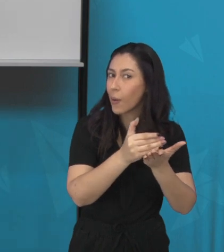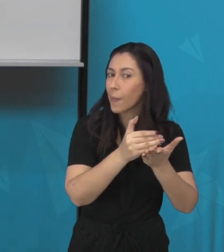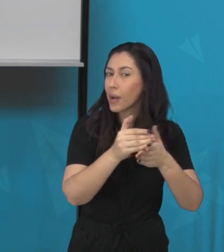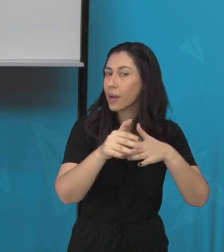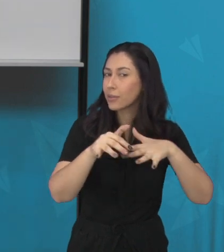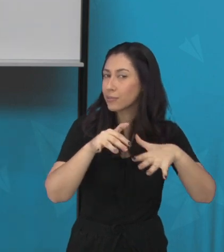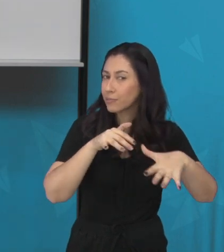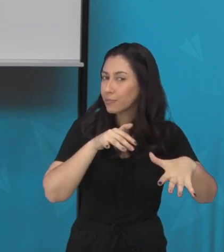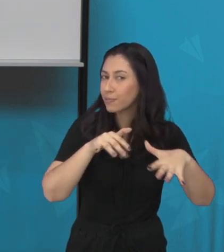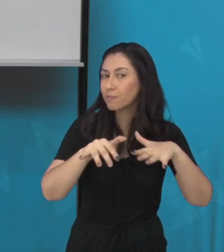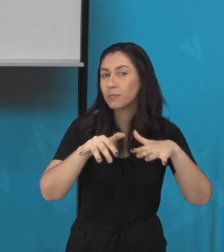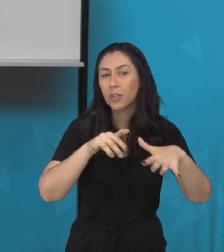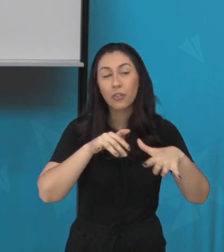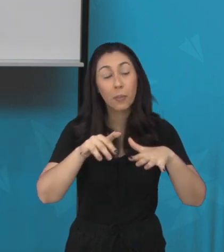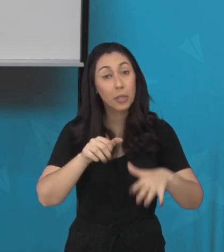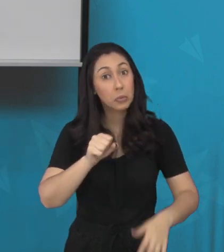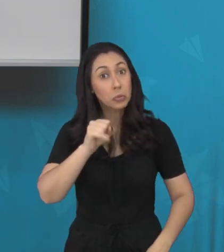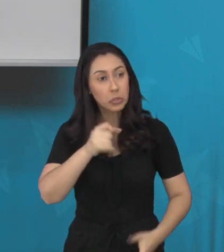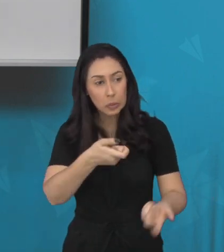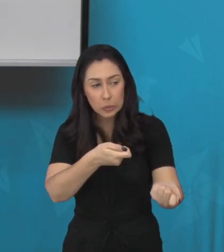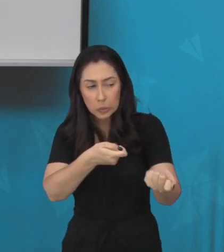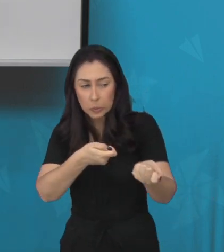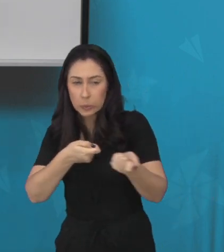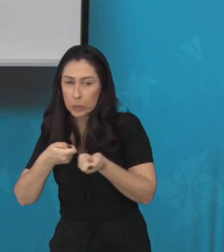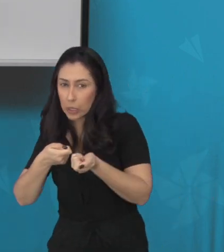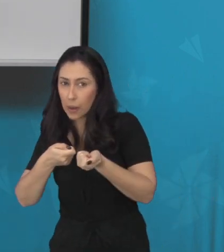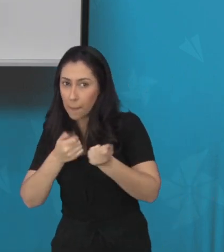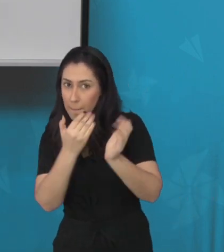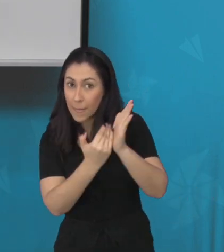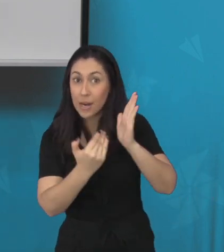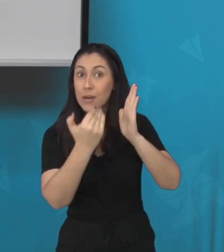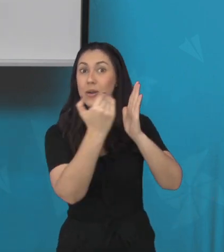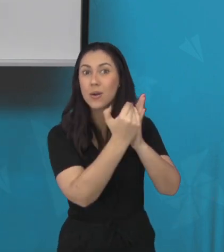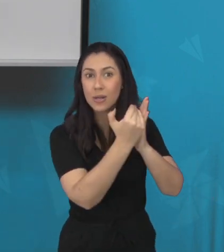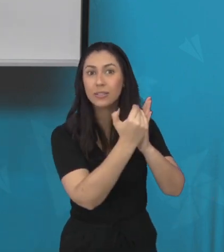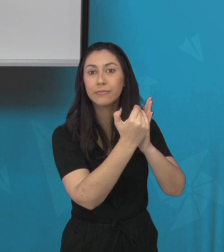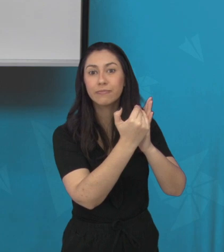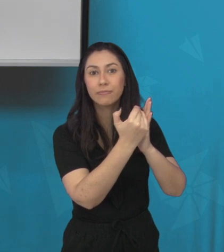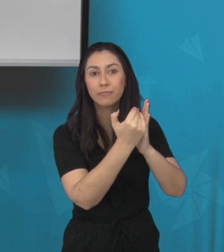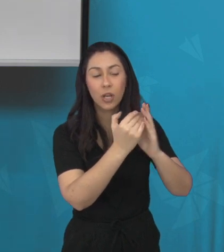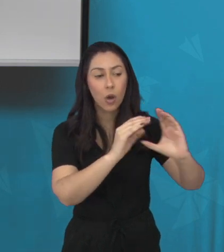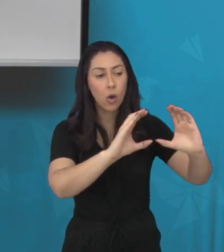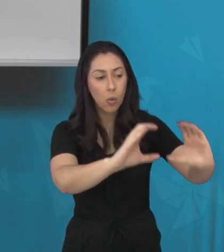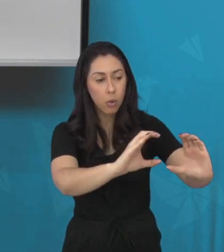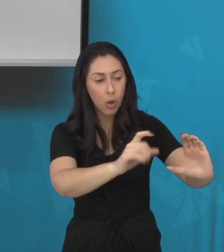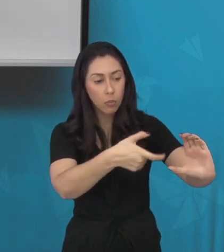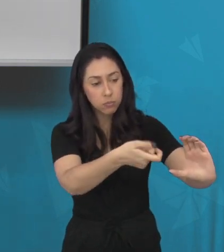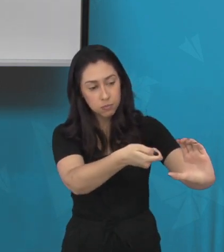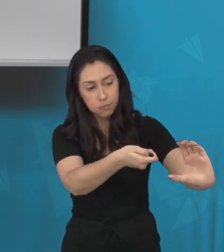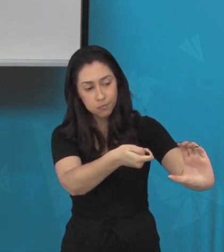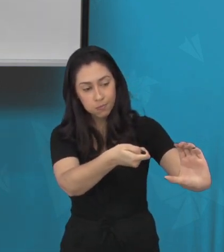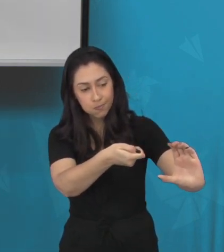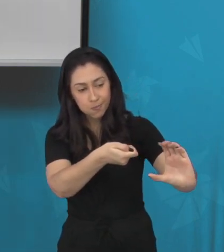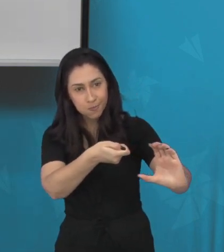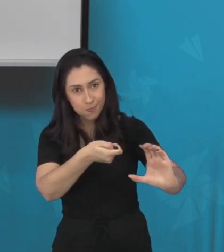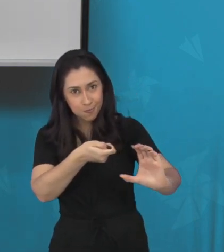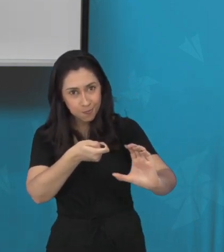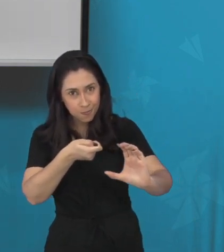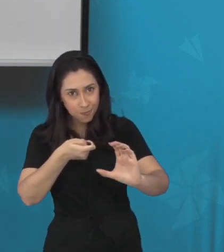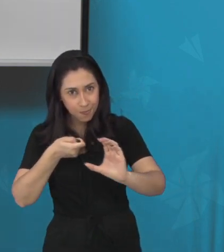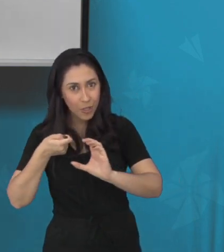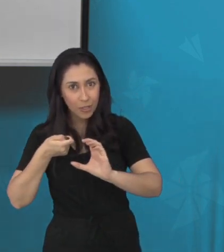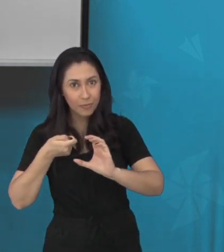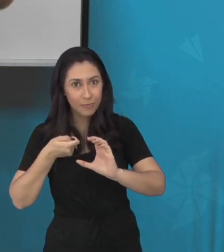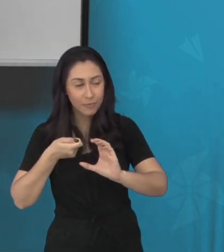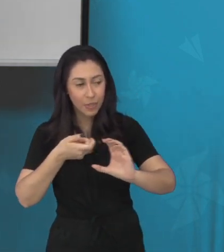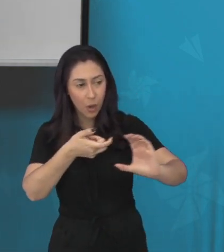movimento. Se a minha força de tração for maior que a minha força de atrito, o bloco, o corpo, se movimenta